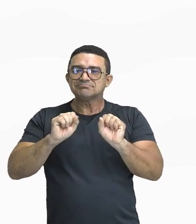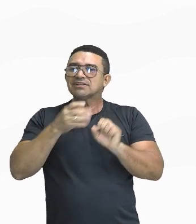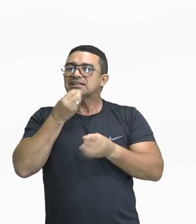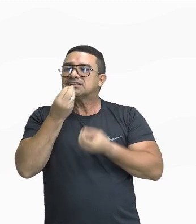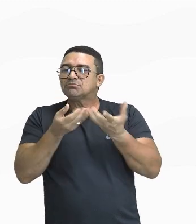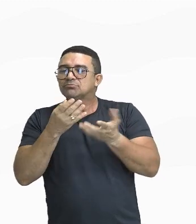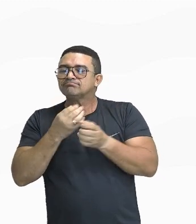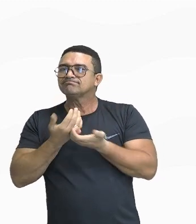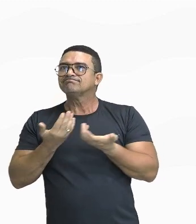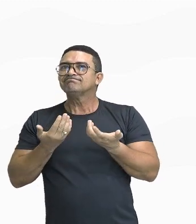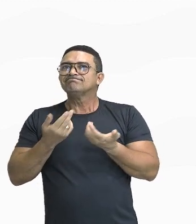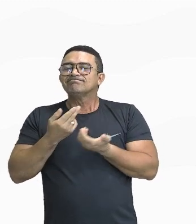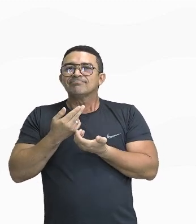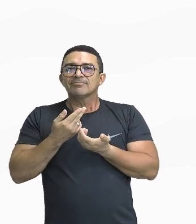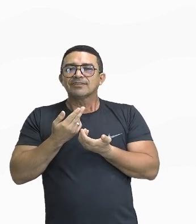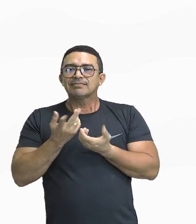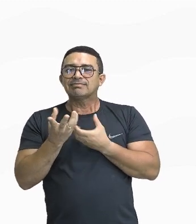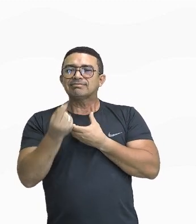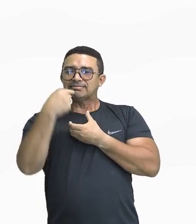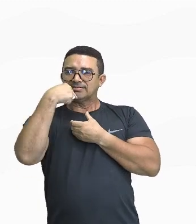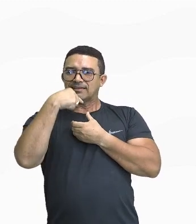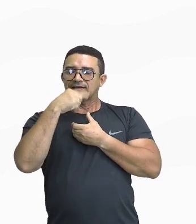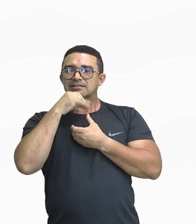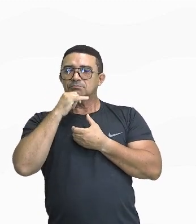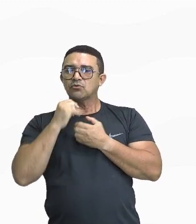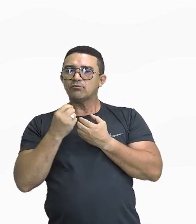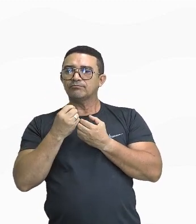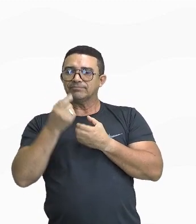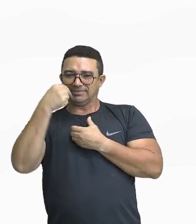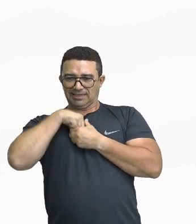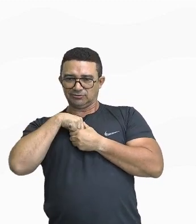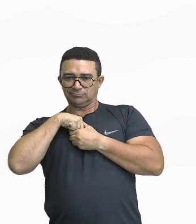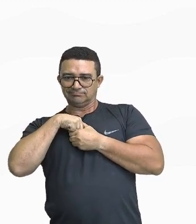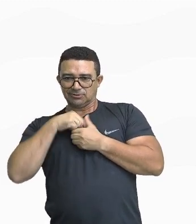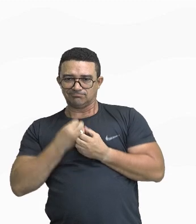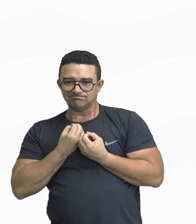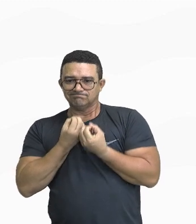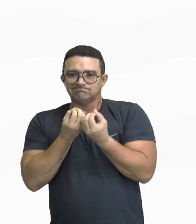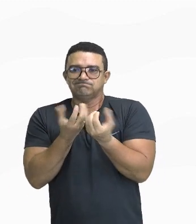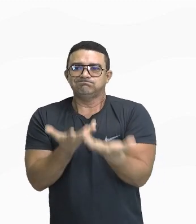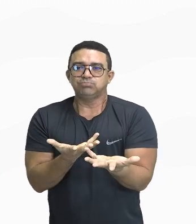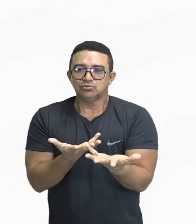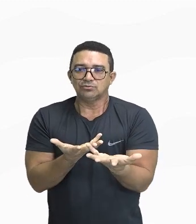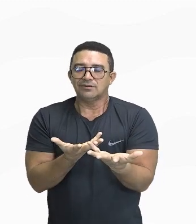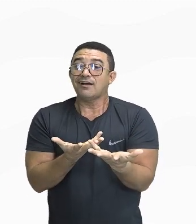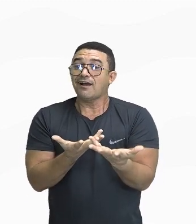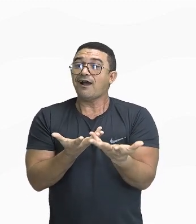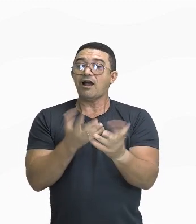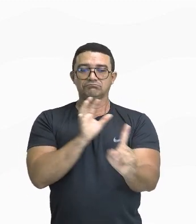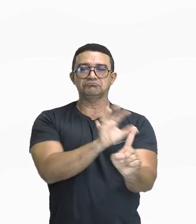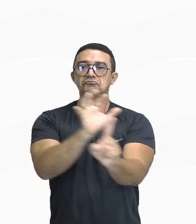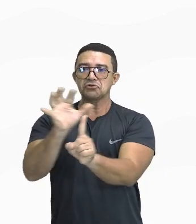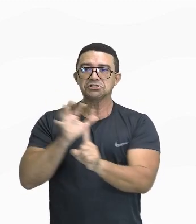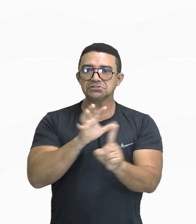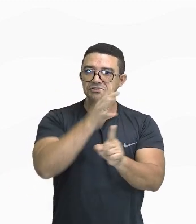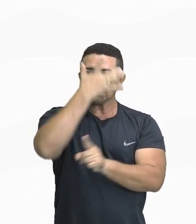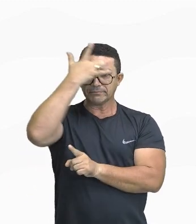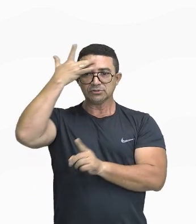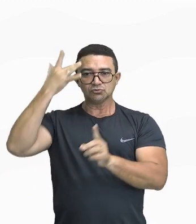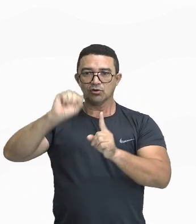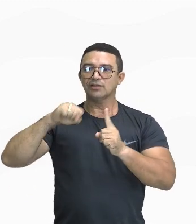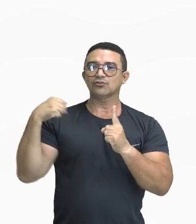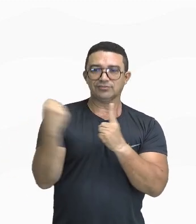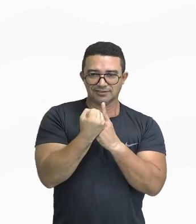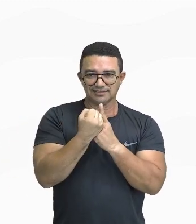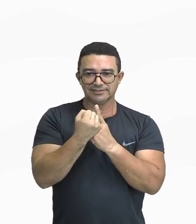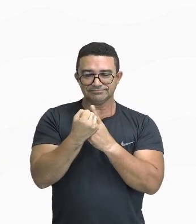a força exterior, que é de fora do grupo, é que a influencia. Veja, como eu